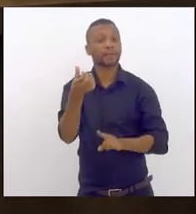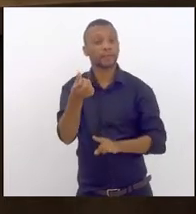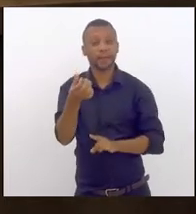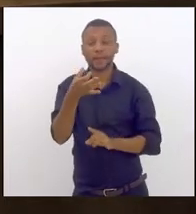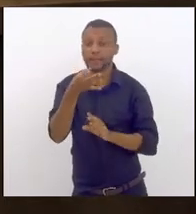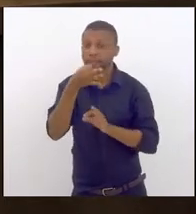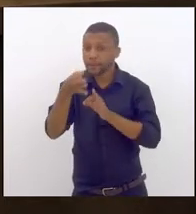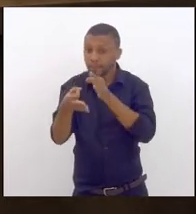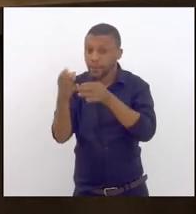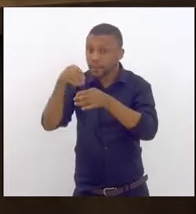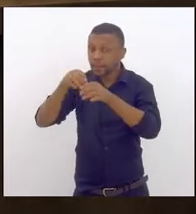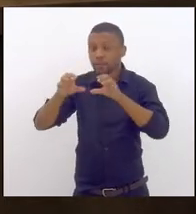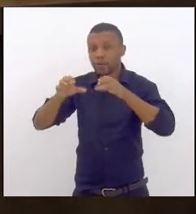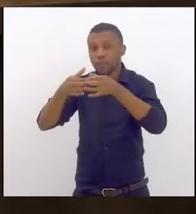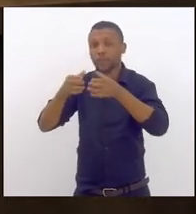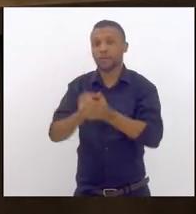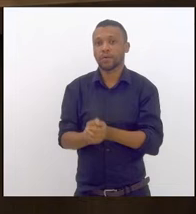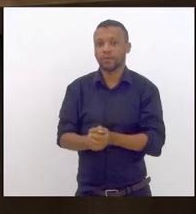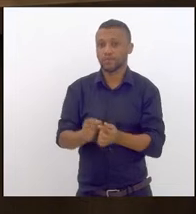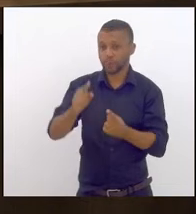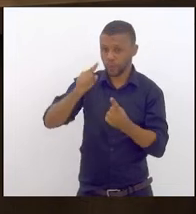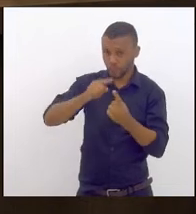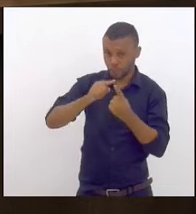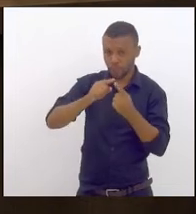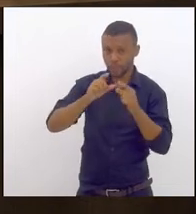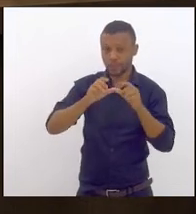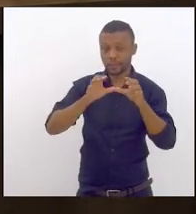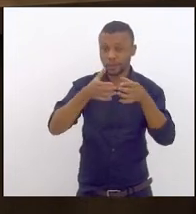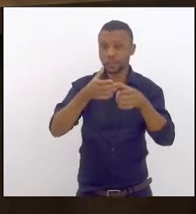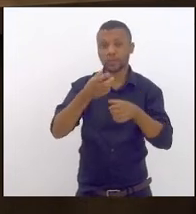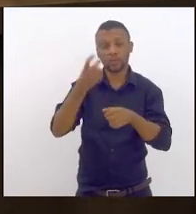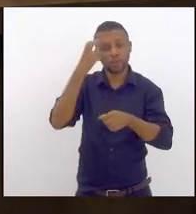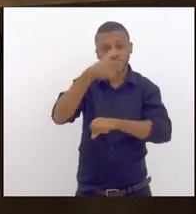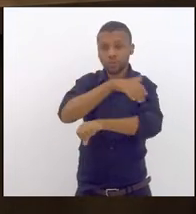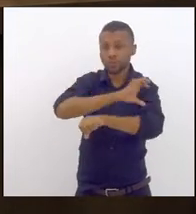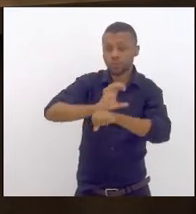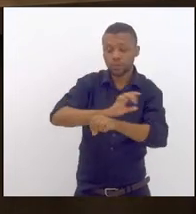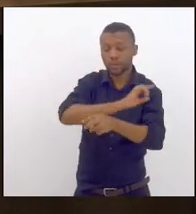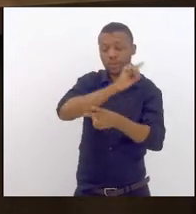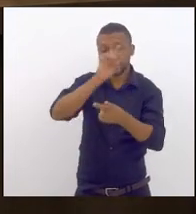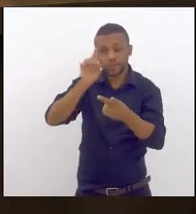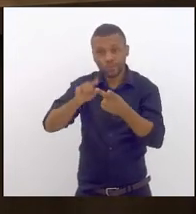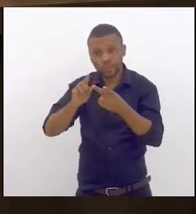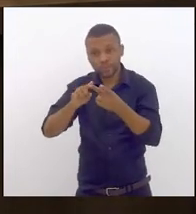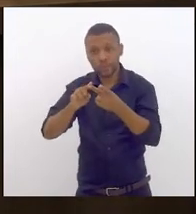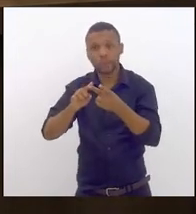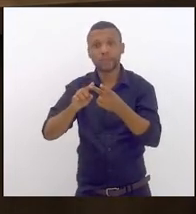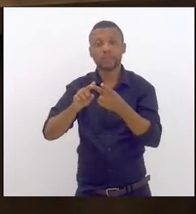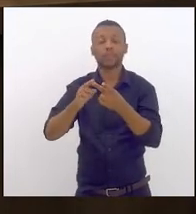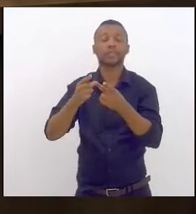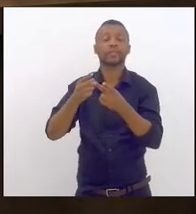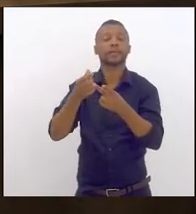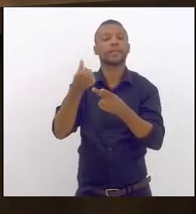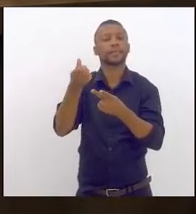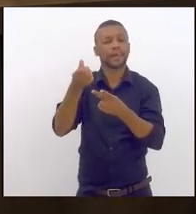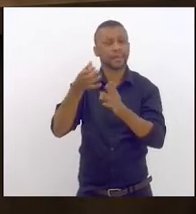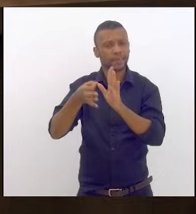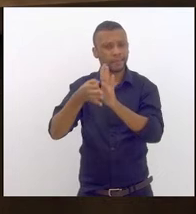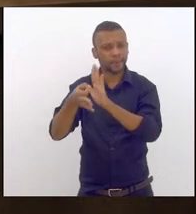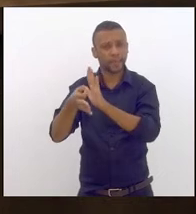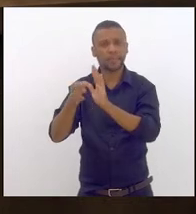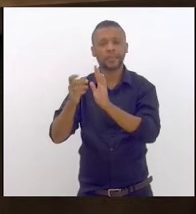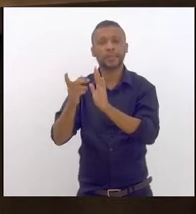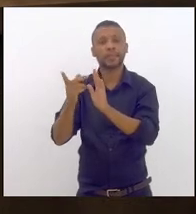em comissão, uma na cultura e outras 7 emendas de comissão e outras 6 na